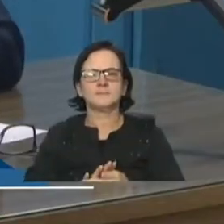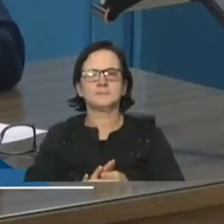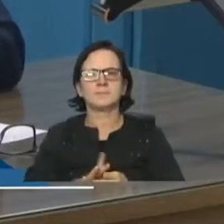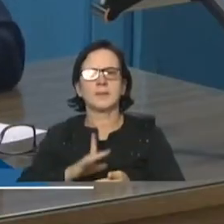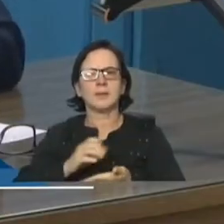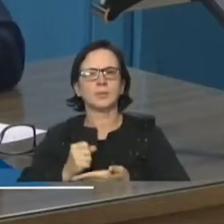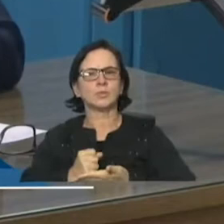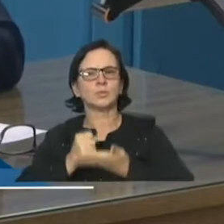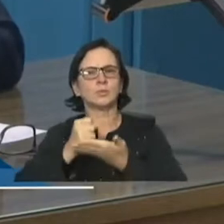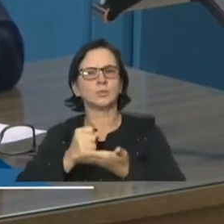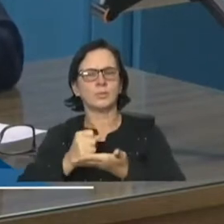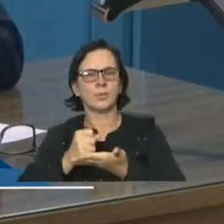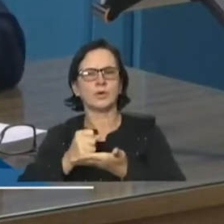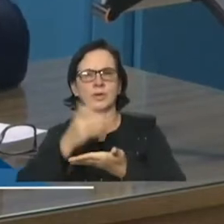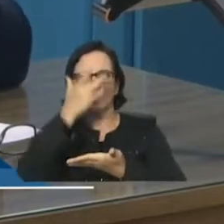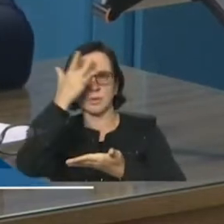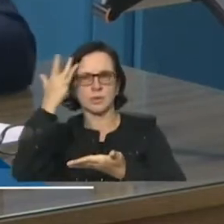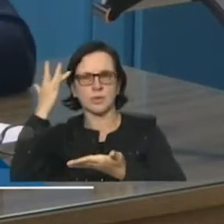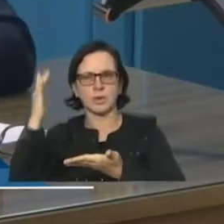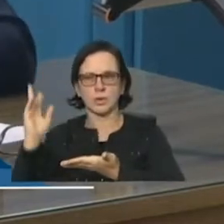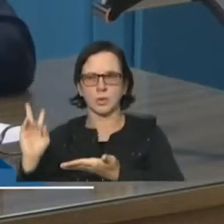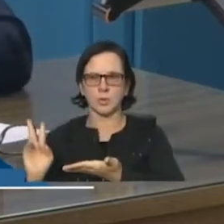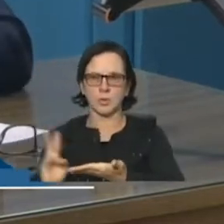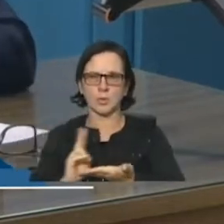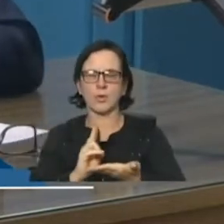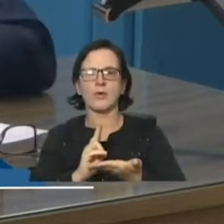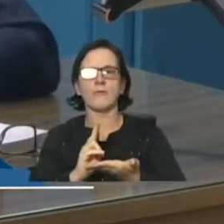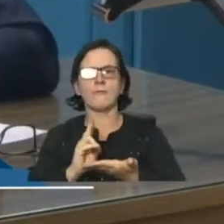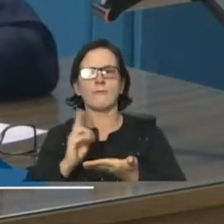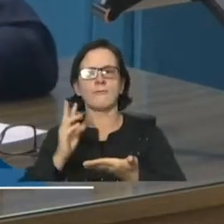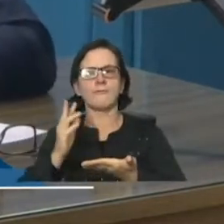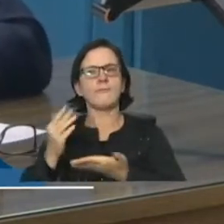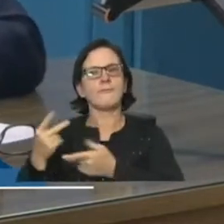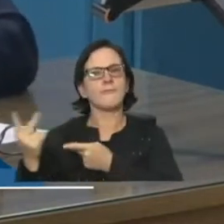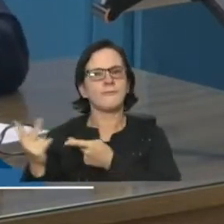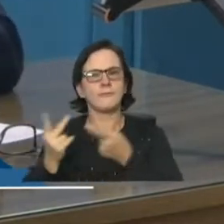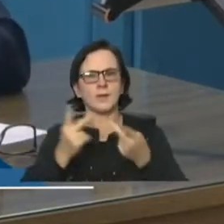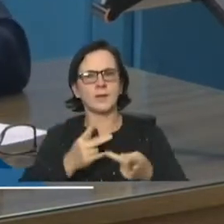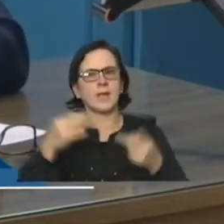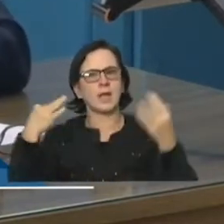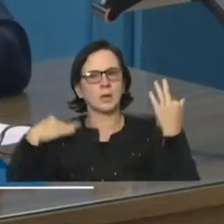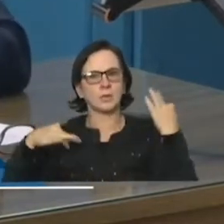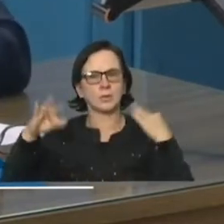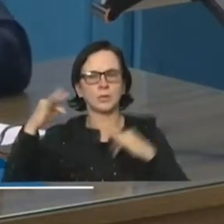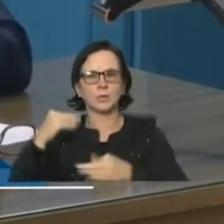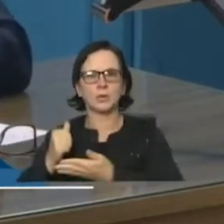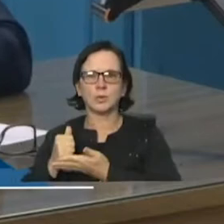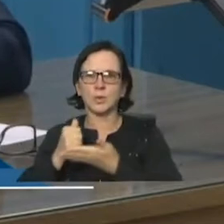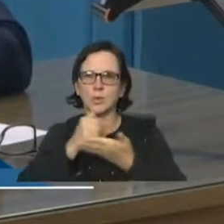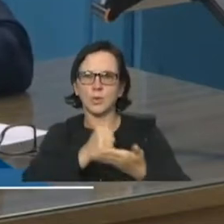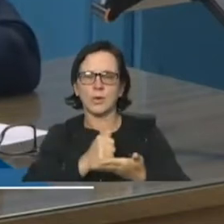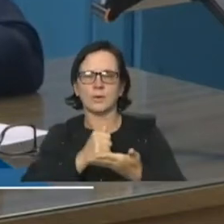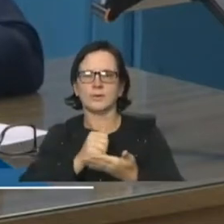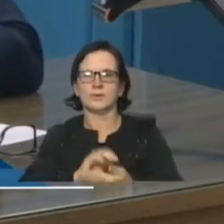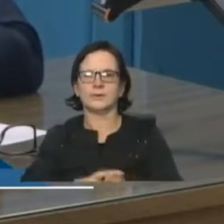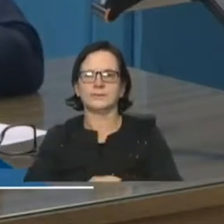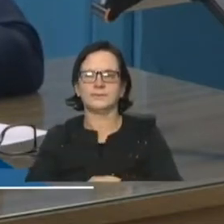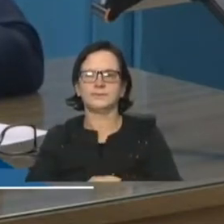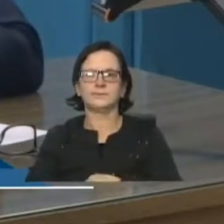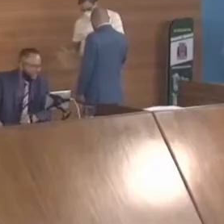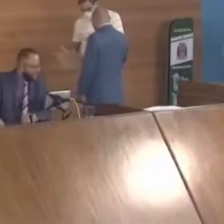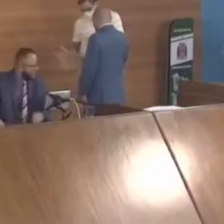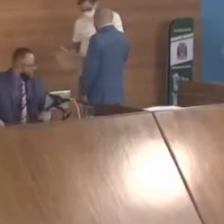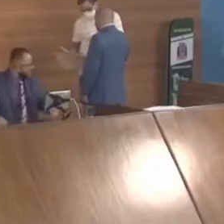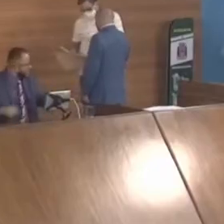E o vereador Alessandro Oliveira, do acompanhamento das medidas e providências decorrentes da decisão proferida na